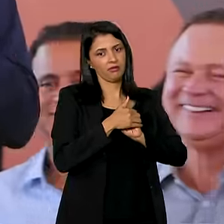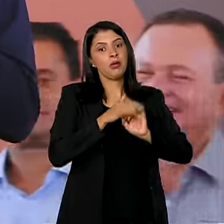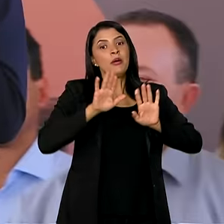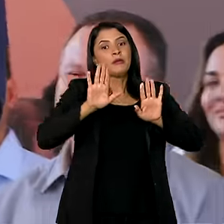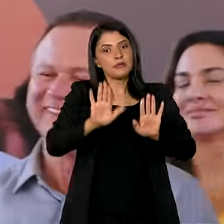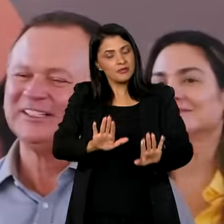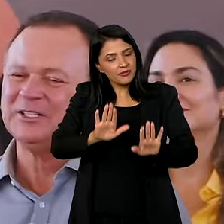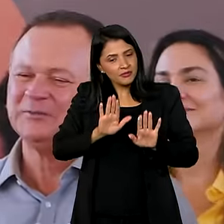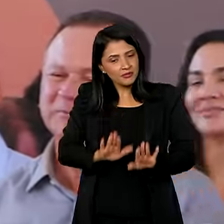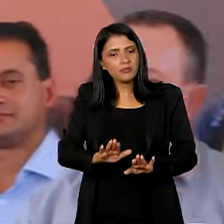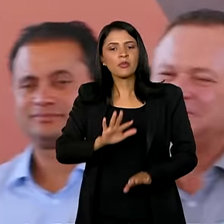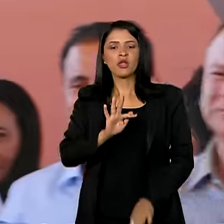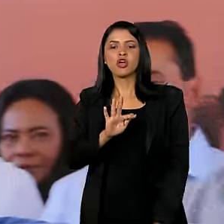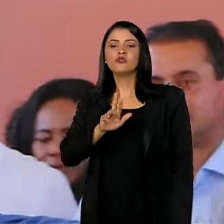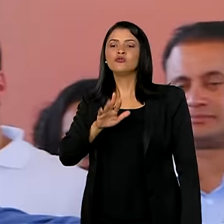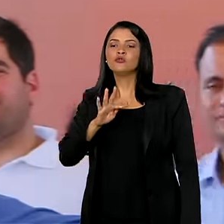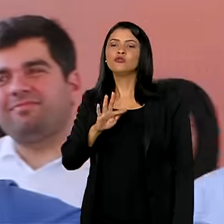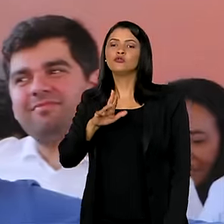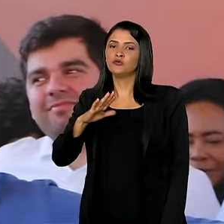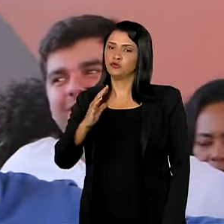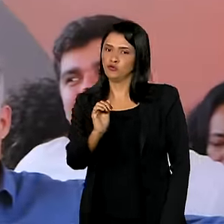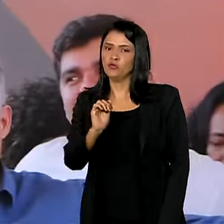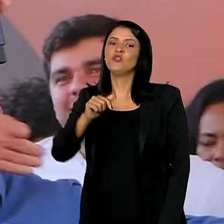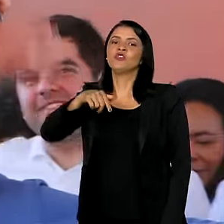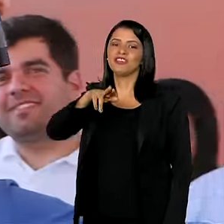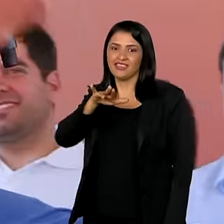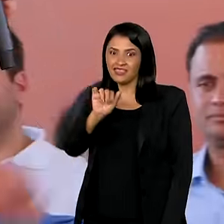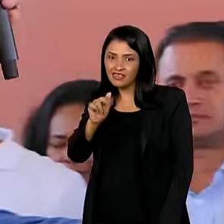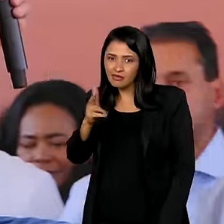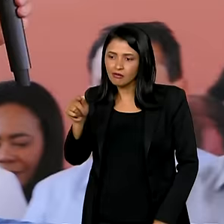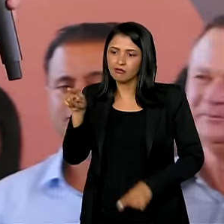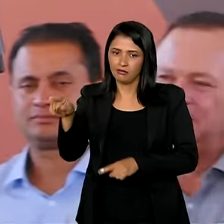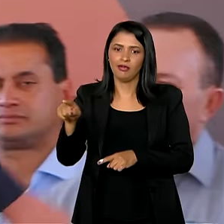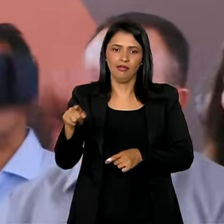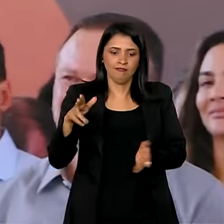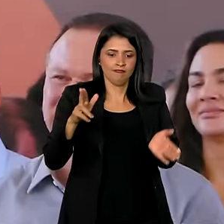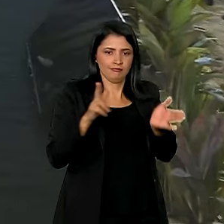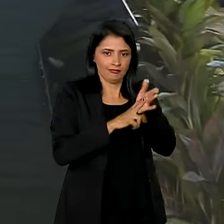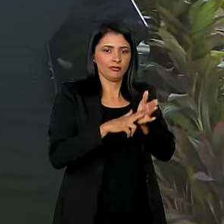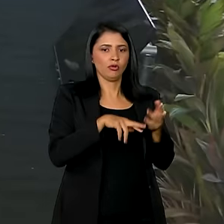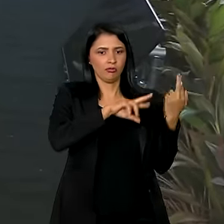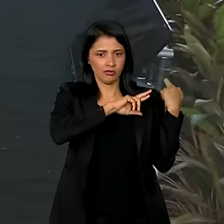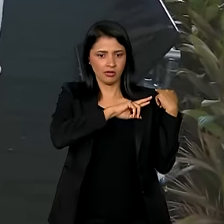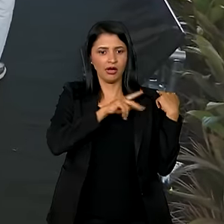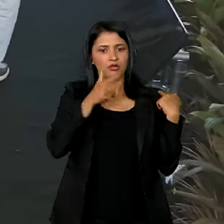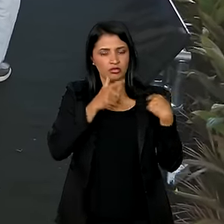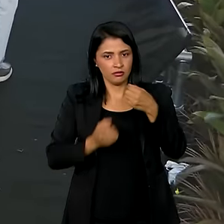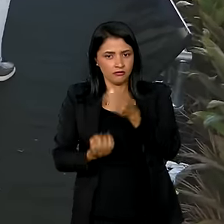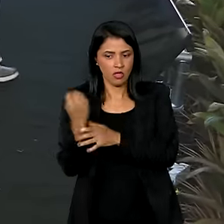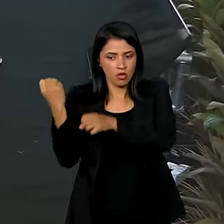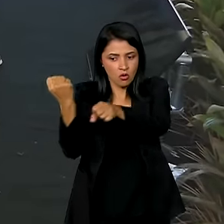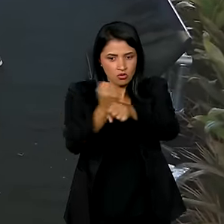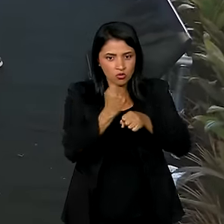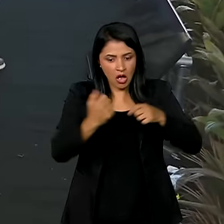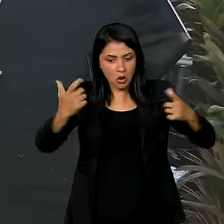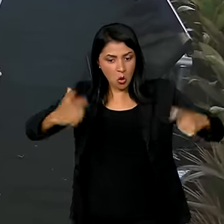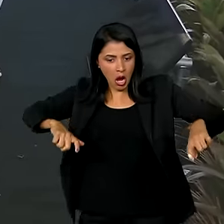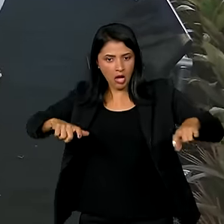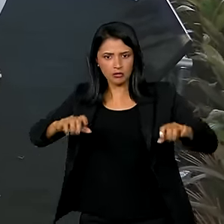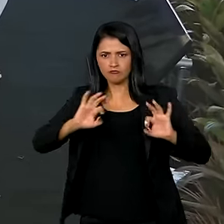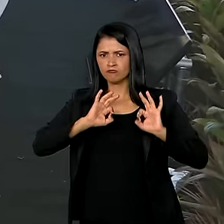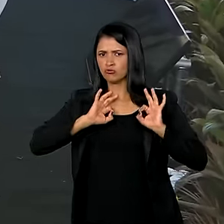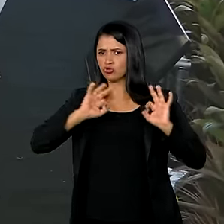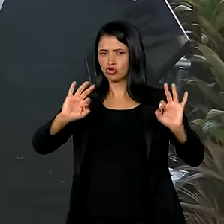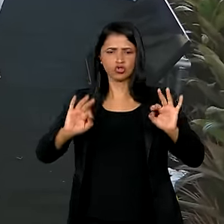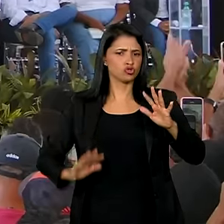Mas o Fufuquinha assumiu o compromisso de fazer uma super quadra poliesportiva aqui